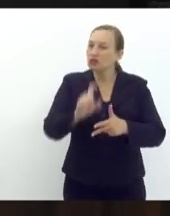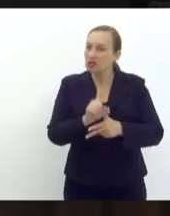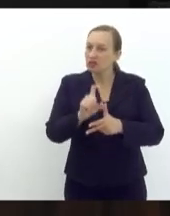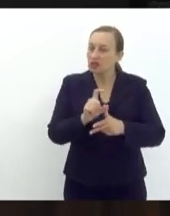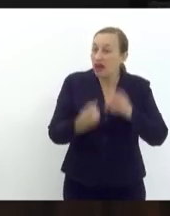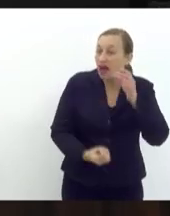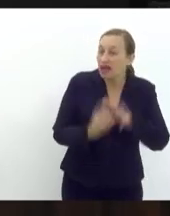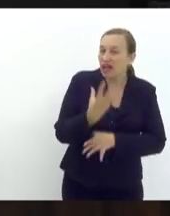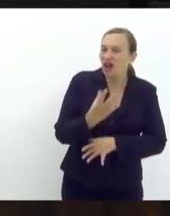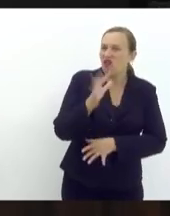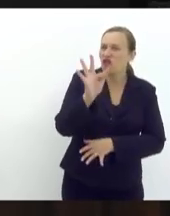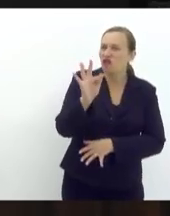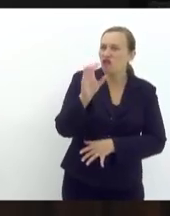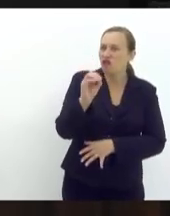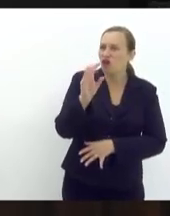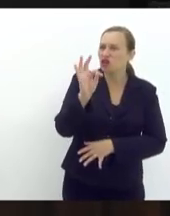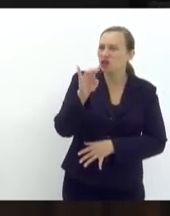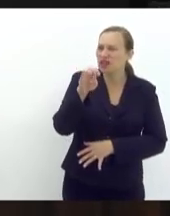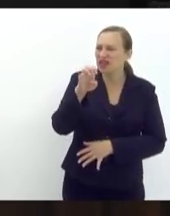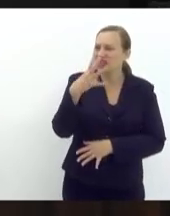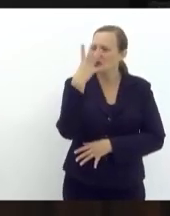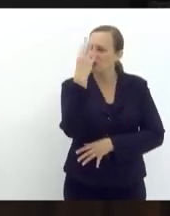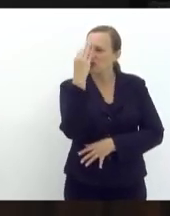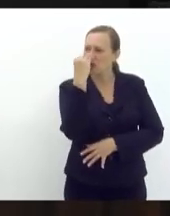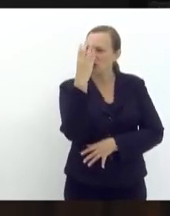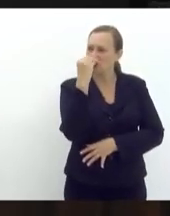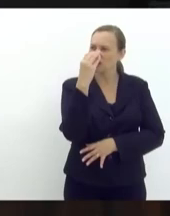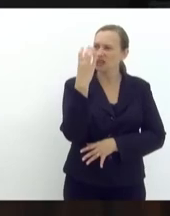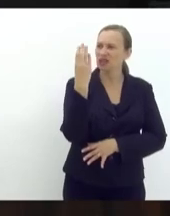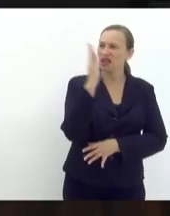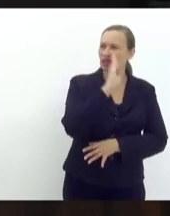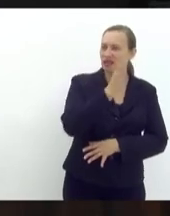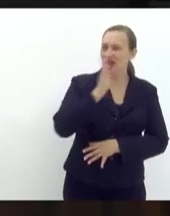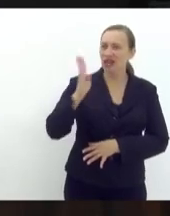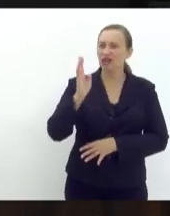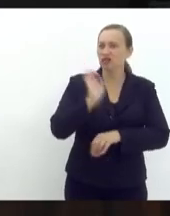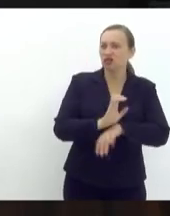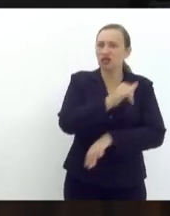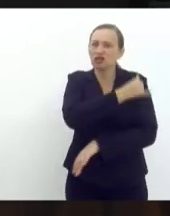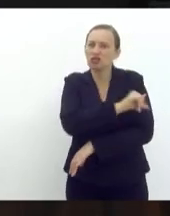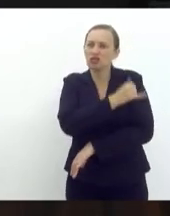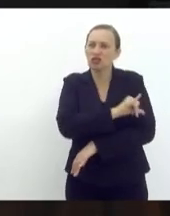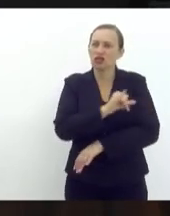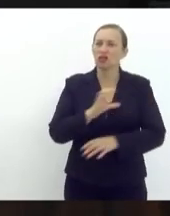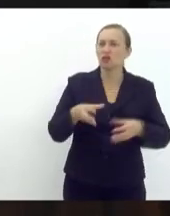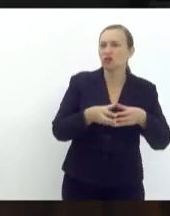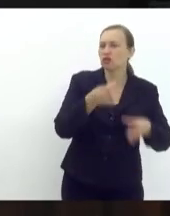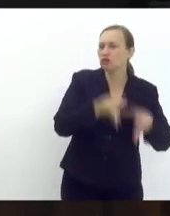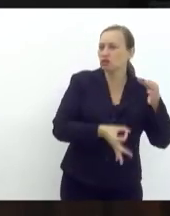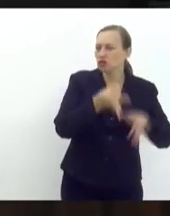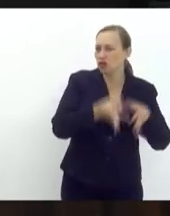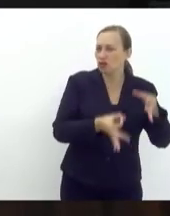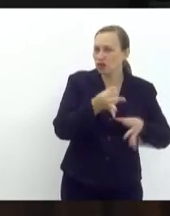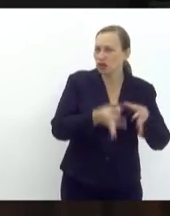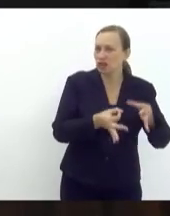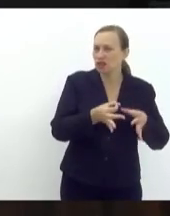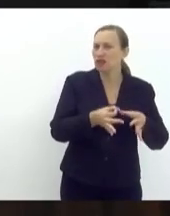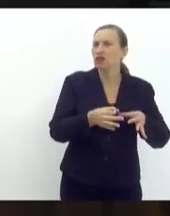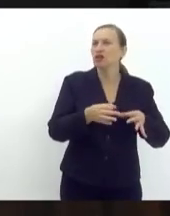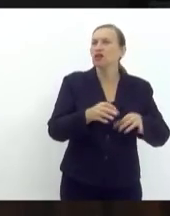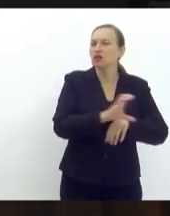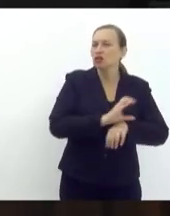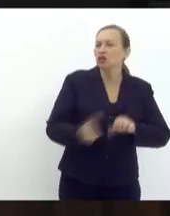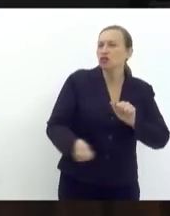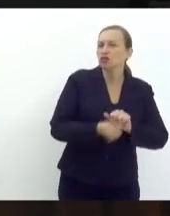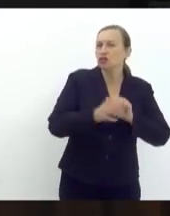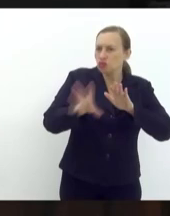criar fototeca estadual do Rio de Janeiro para os seres da comissão de construção justiça para constitucionalidade com